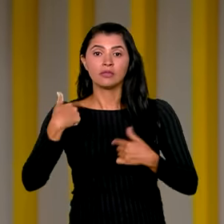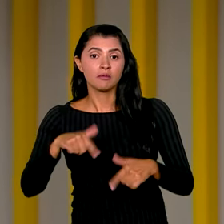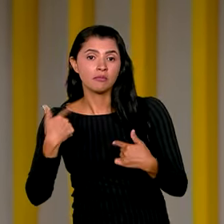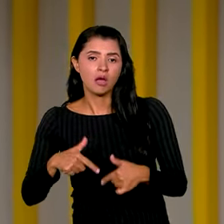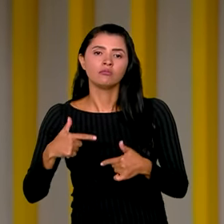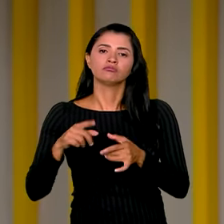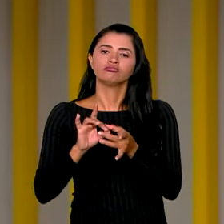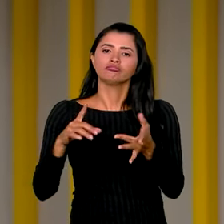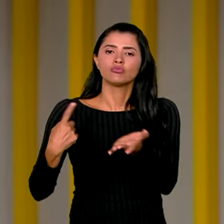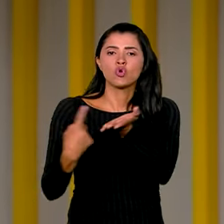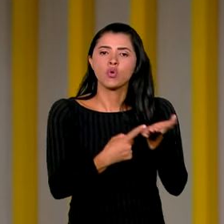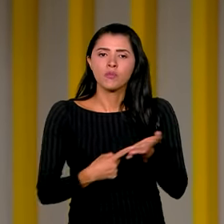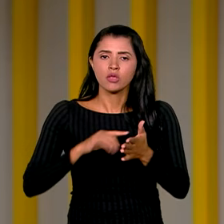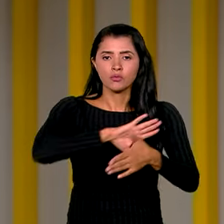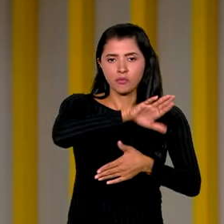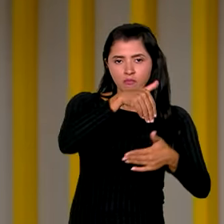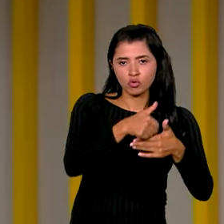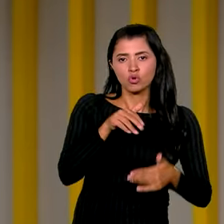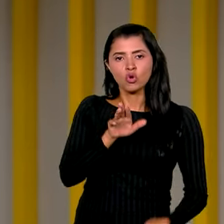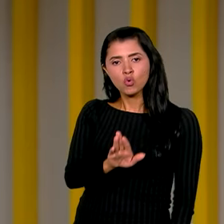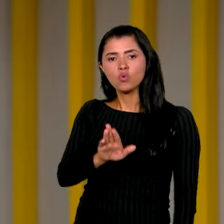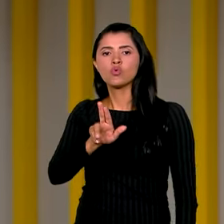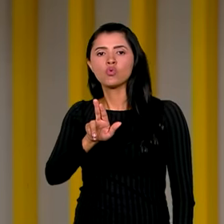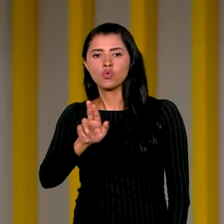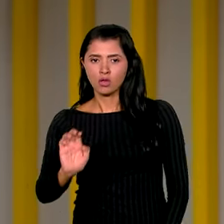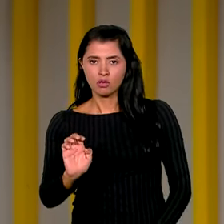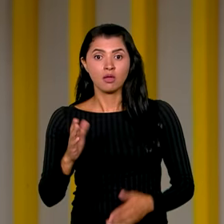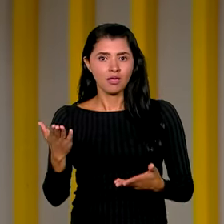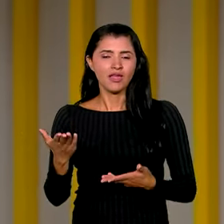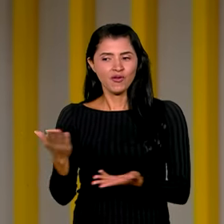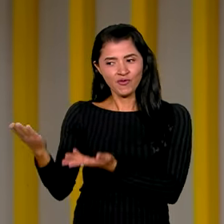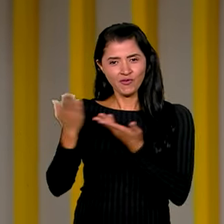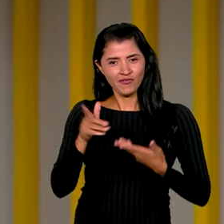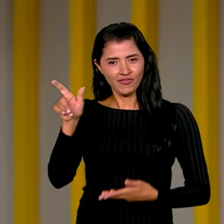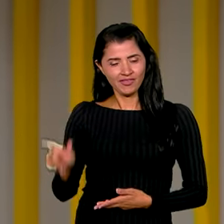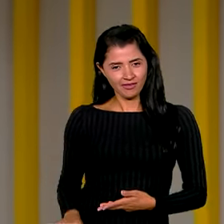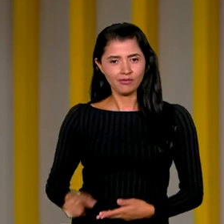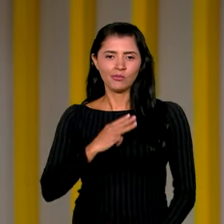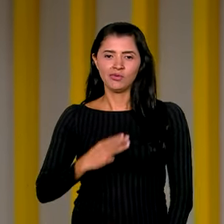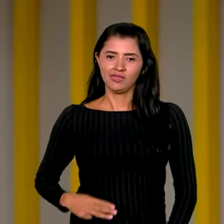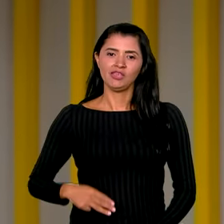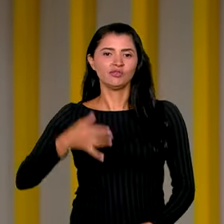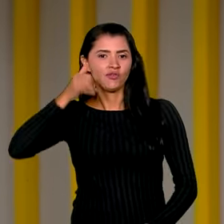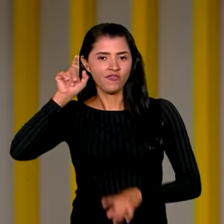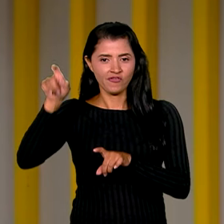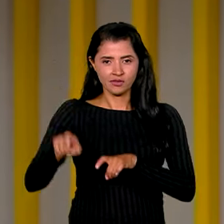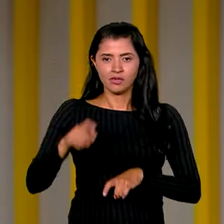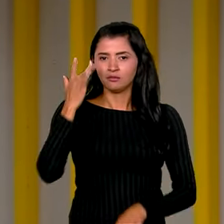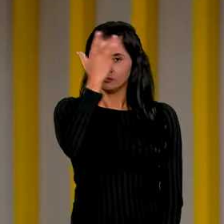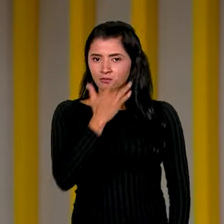comércio entre o Mercosul e a União Europeia. E ao lado do convidado, o ministro da Fazenda, Fernando Haddad, Lula